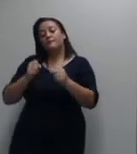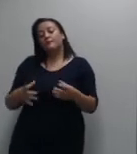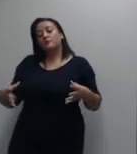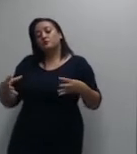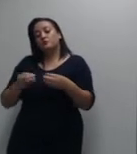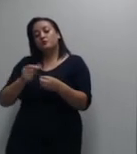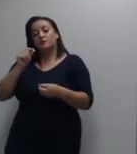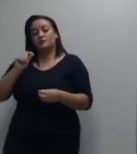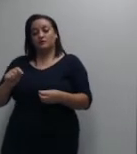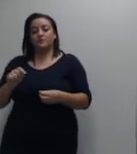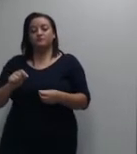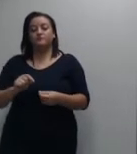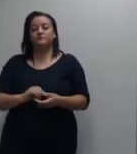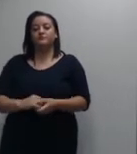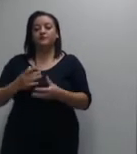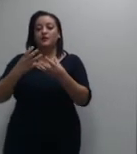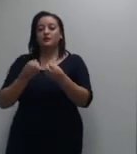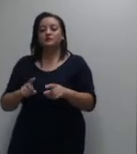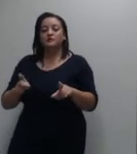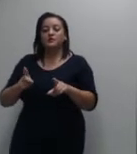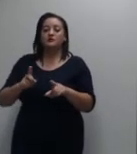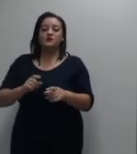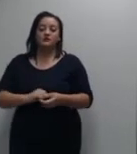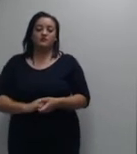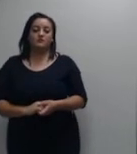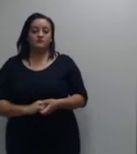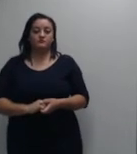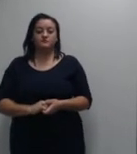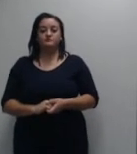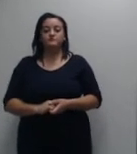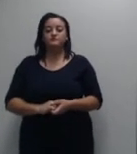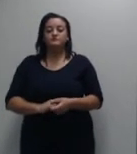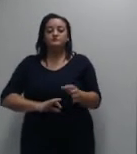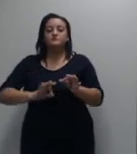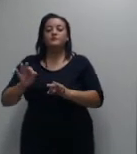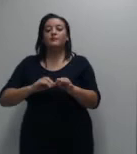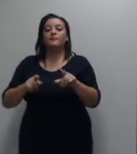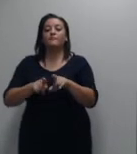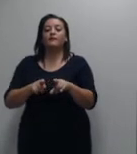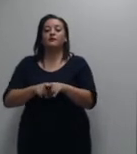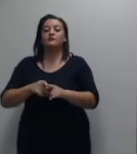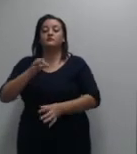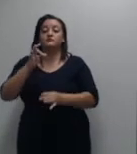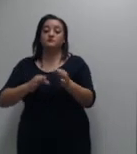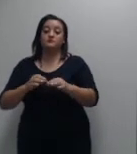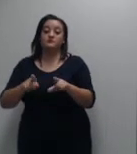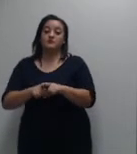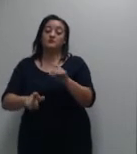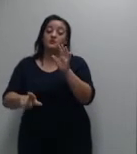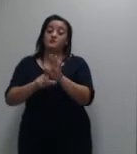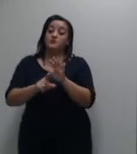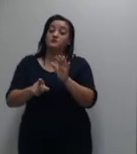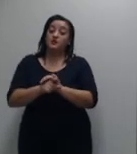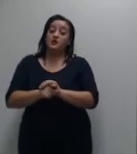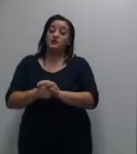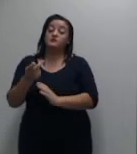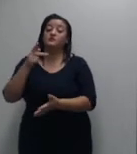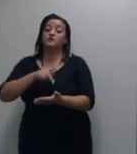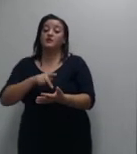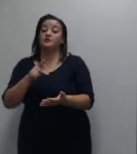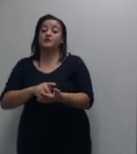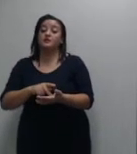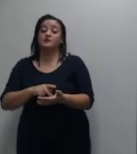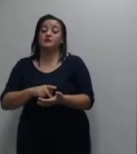que disse considerar a presunção juris Tantum de legitimidade e veracidade da